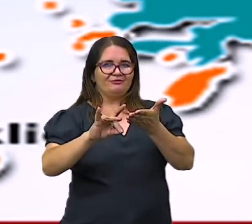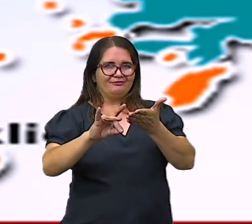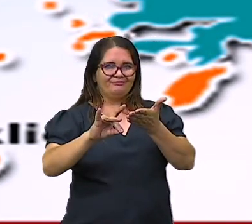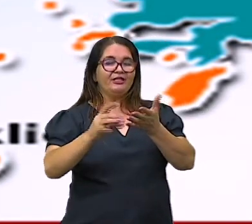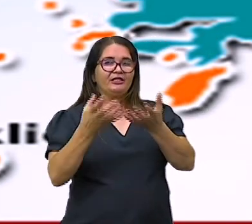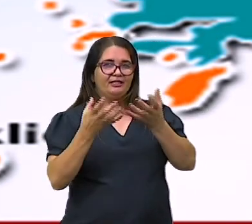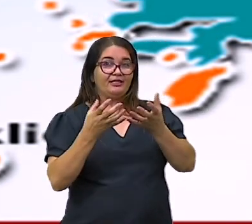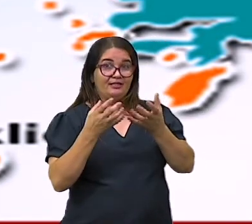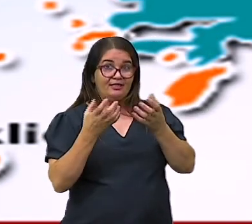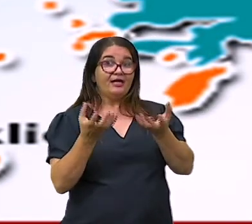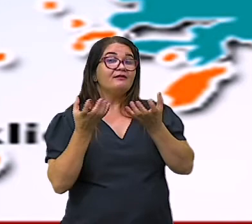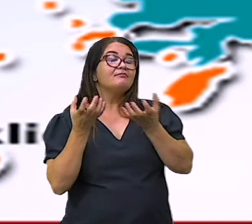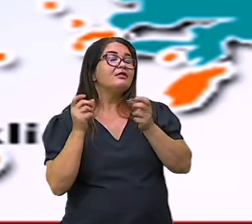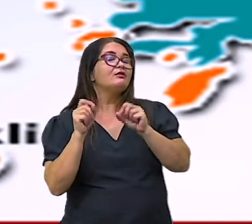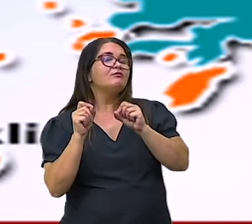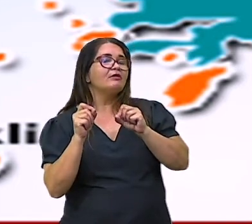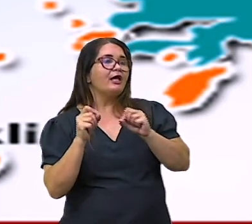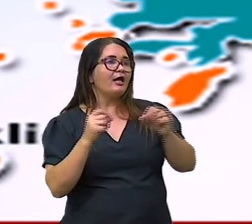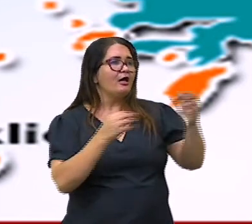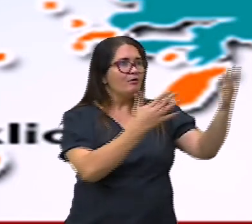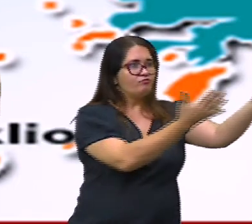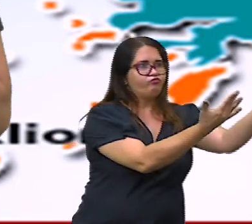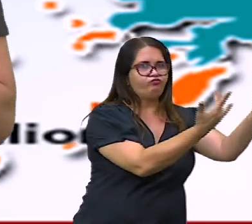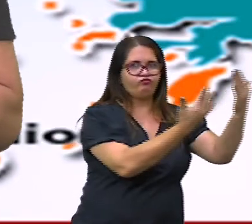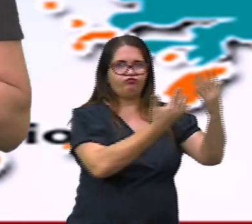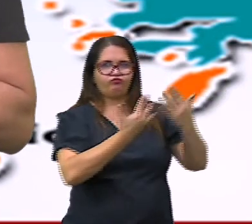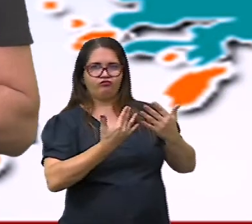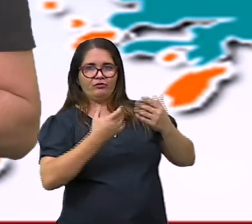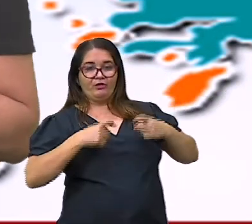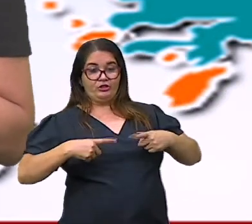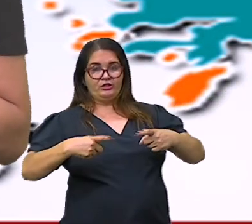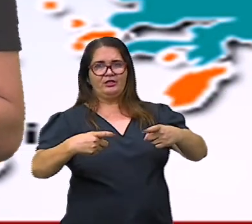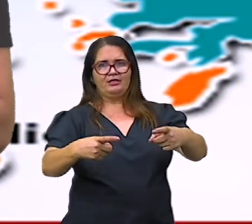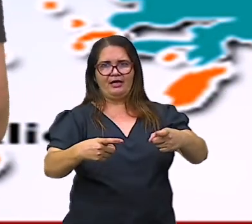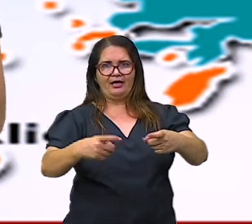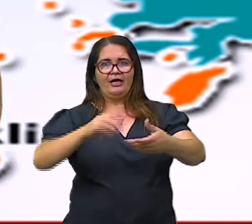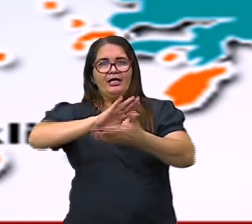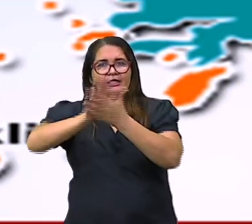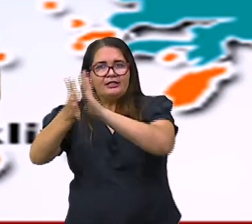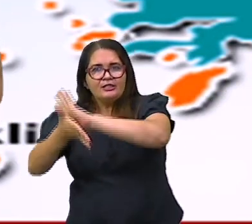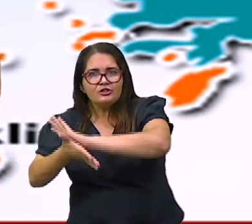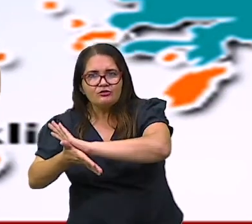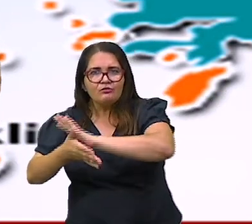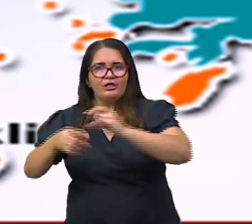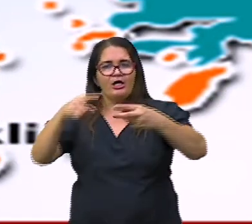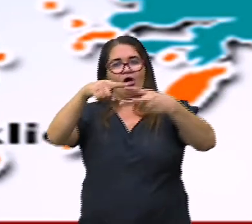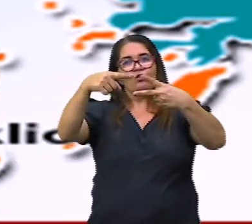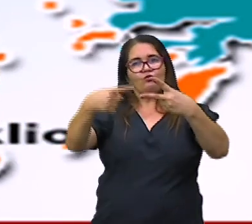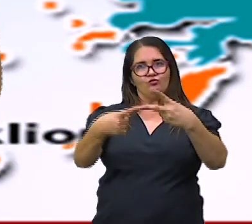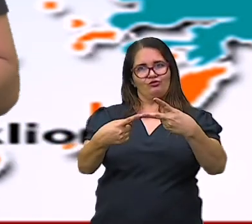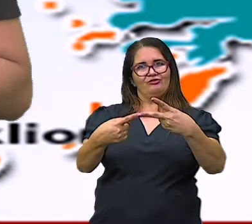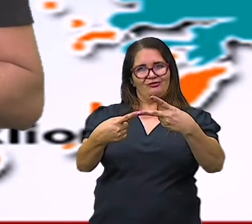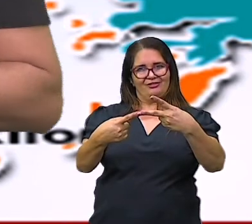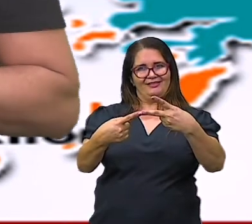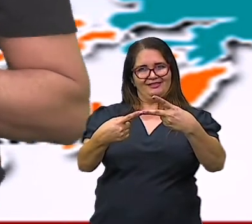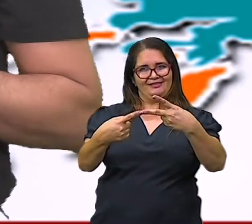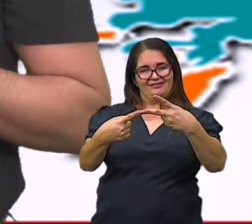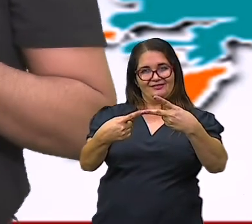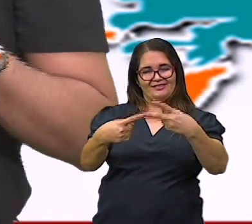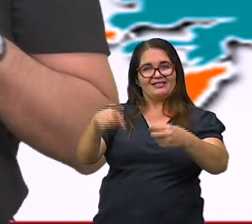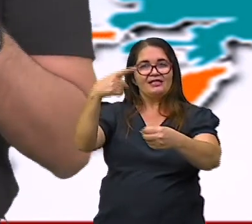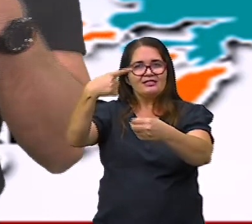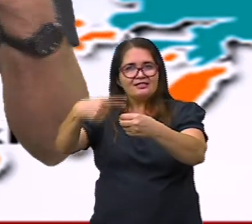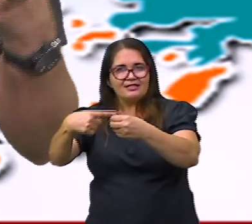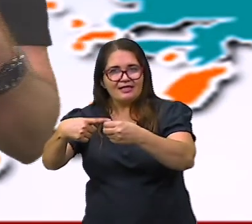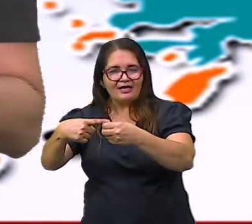que cuidava das leis, e pelo eforato, formado por 5 membros eleitos pela Assembleia de